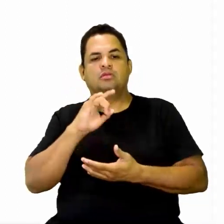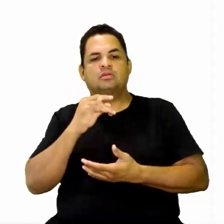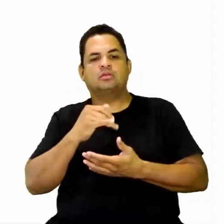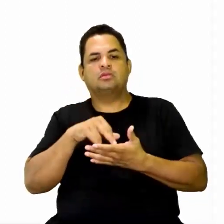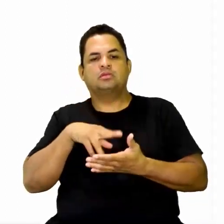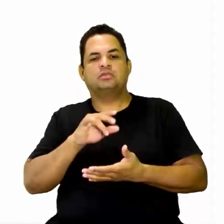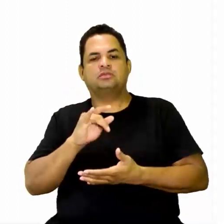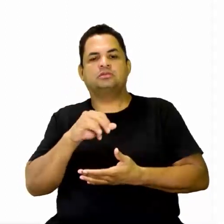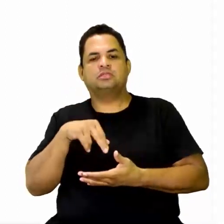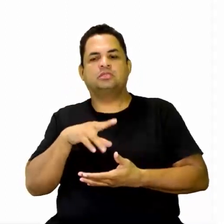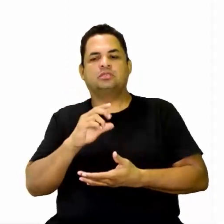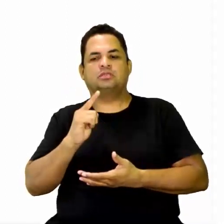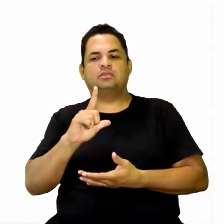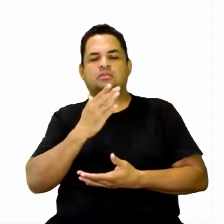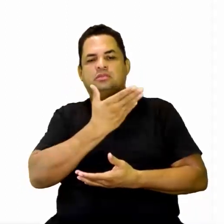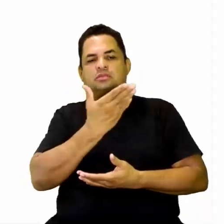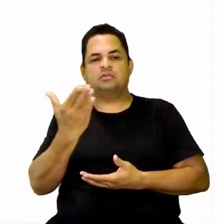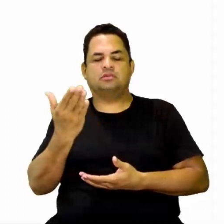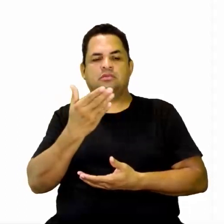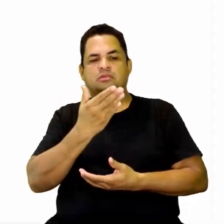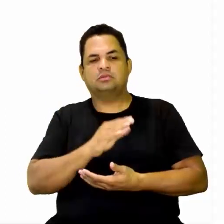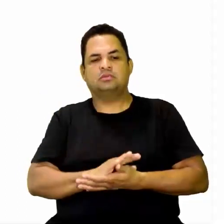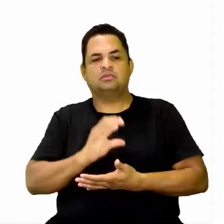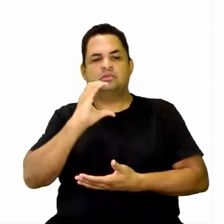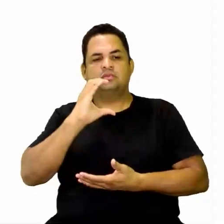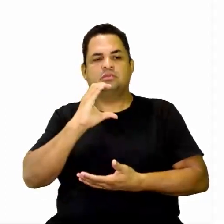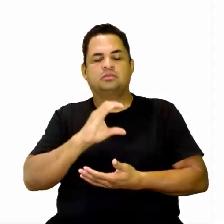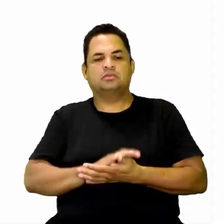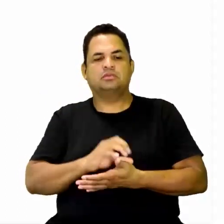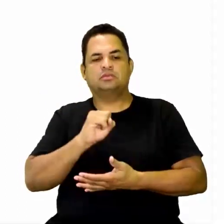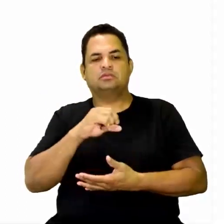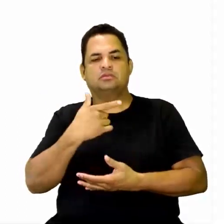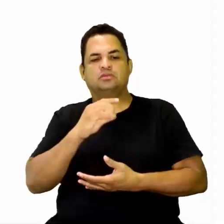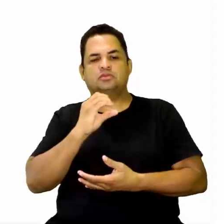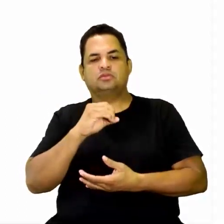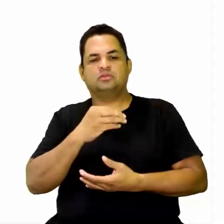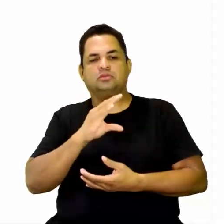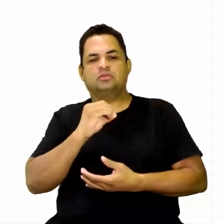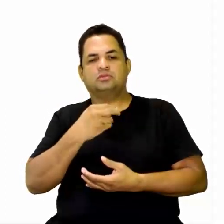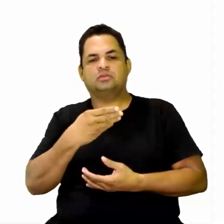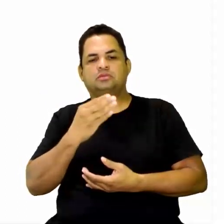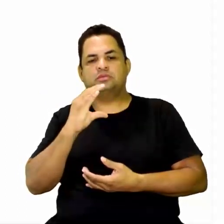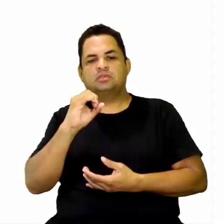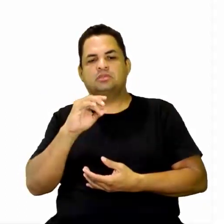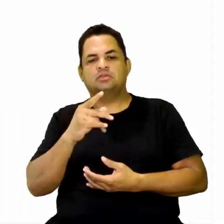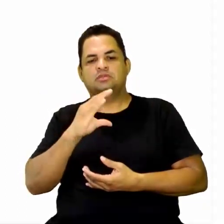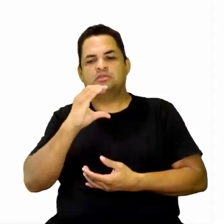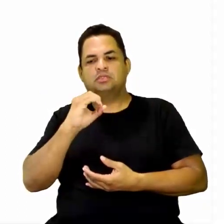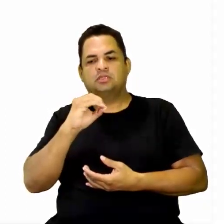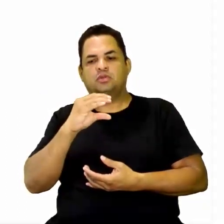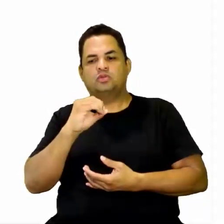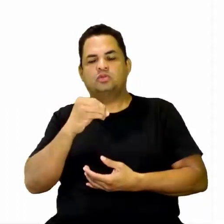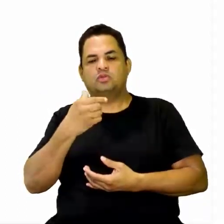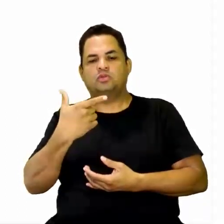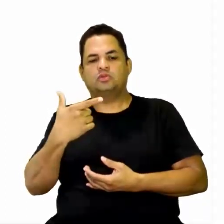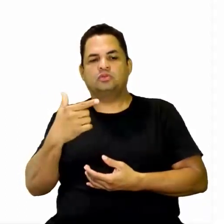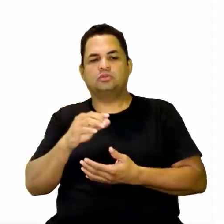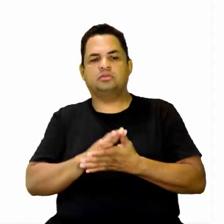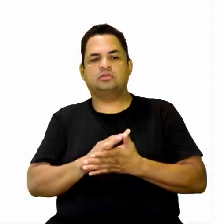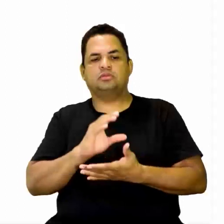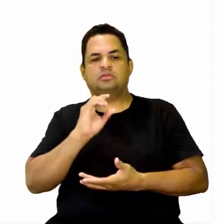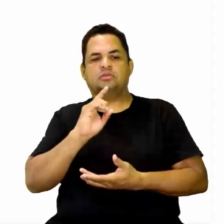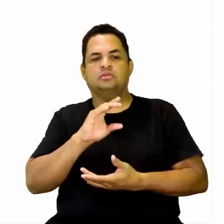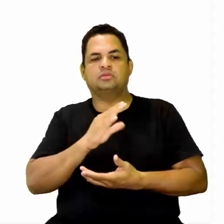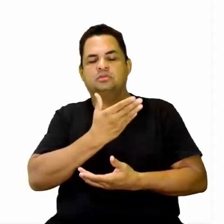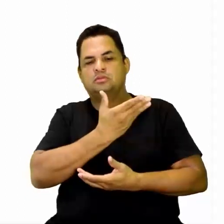NaCl. Na letra C, S2O2, O3, CH4 e CO2. Na letra D,